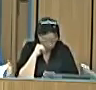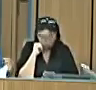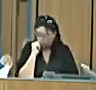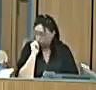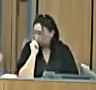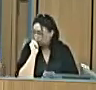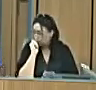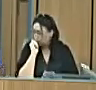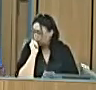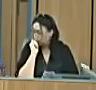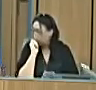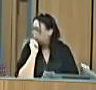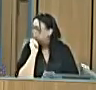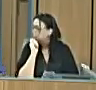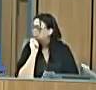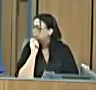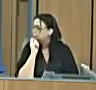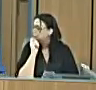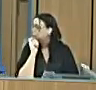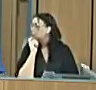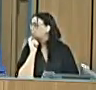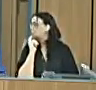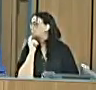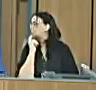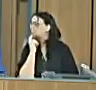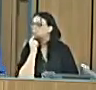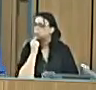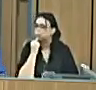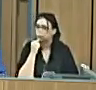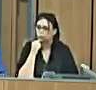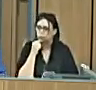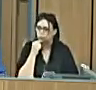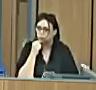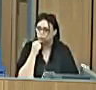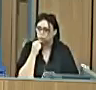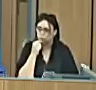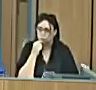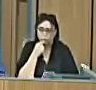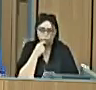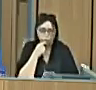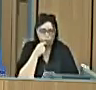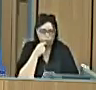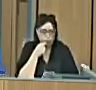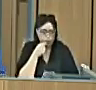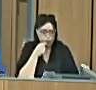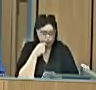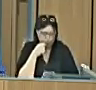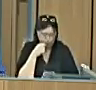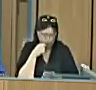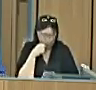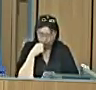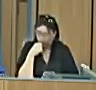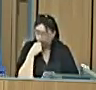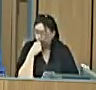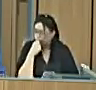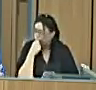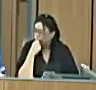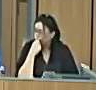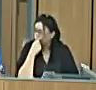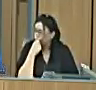já a lei de execução penal fala que o quadro do pessoal penitenciário